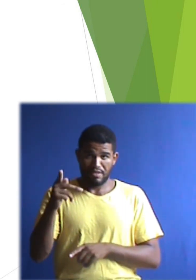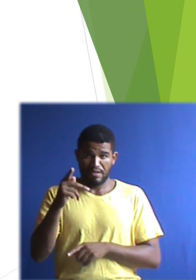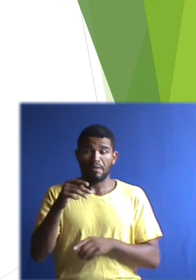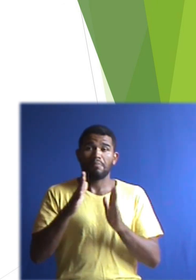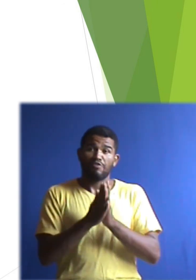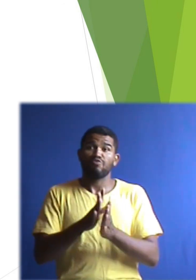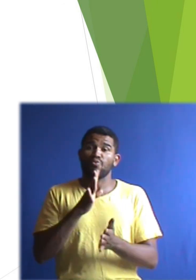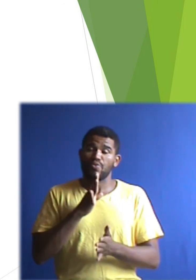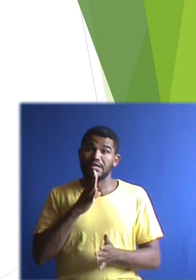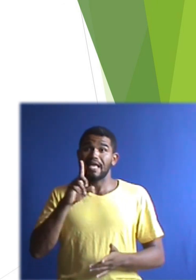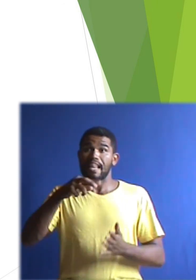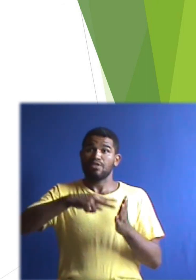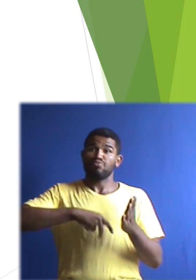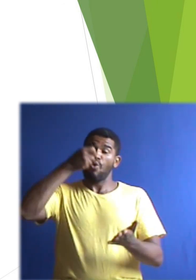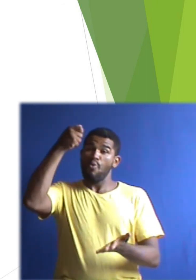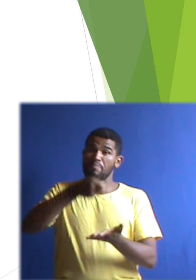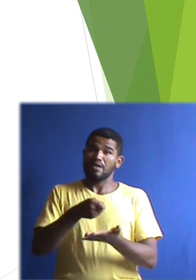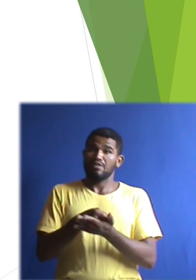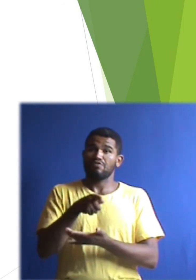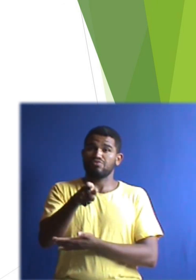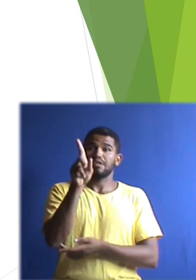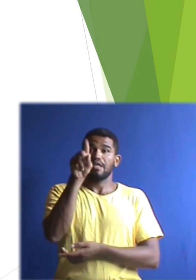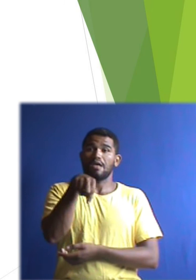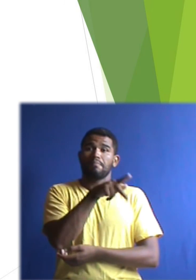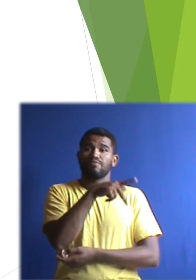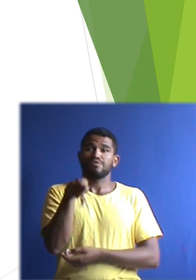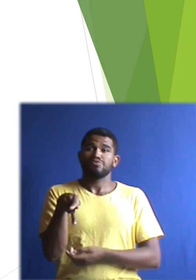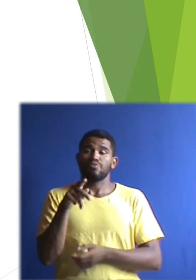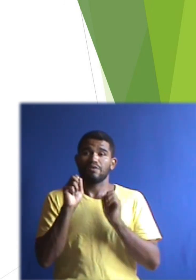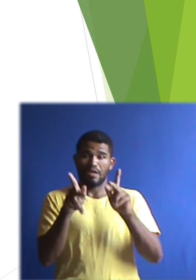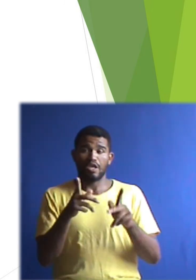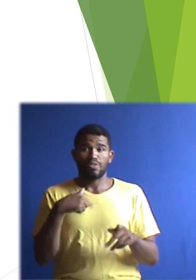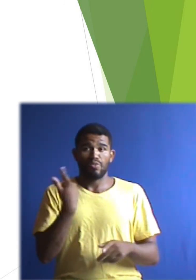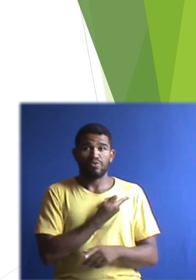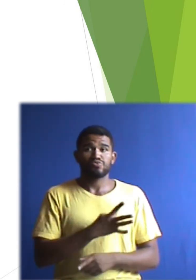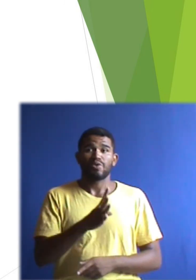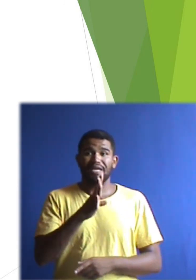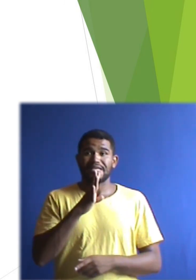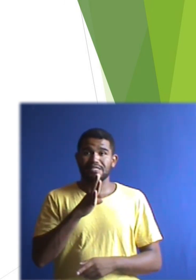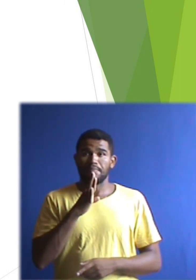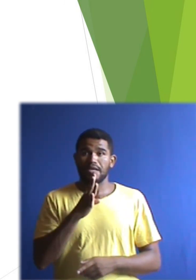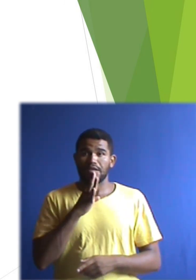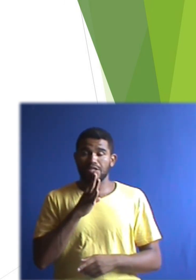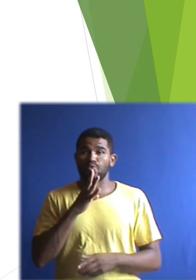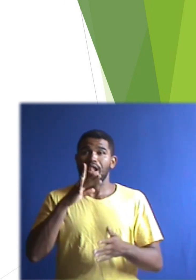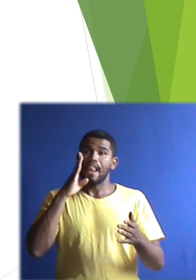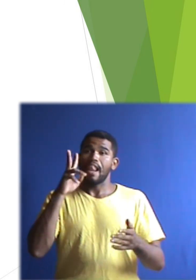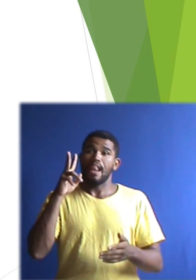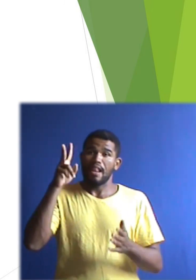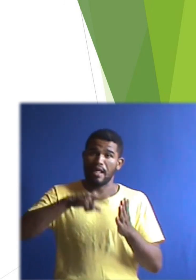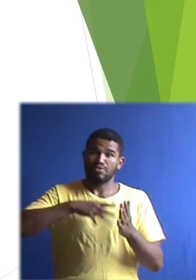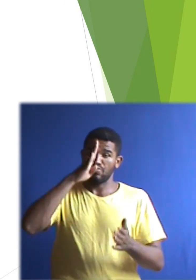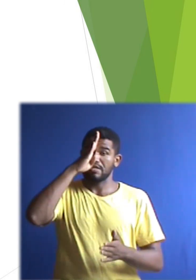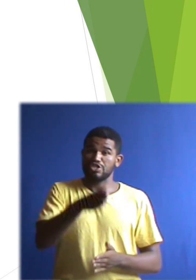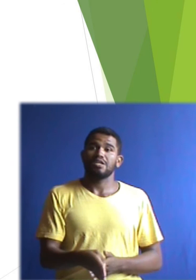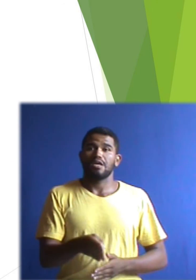assim, obrigatória para a nossa vida docente. Vamos adquirir conhecimento através das fontes primárias. A fonte